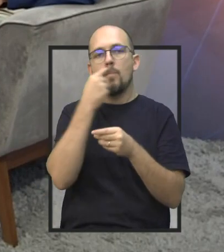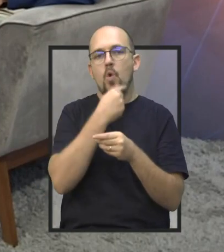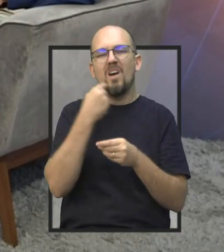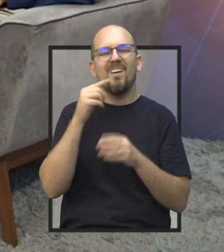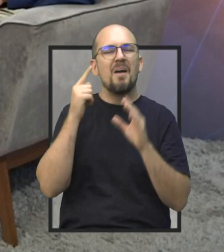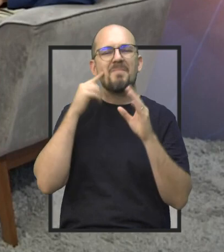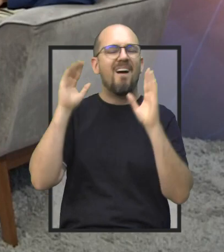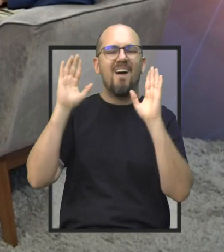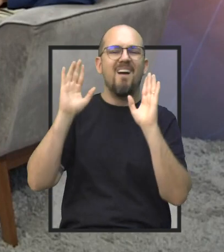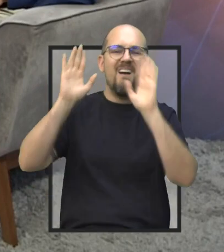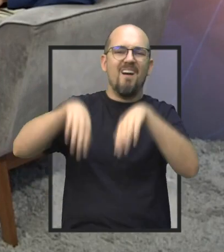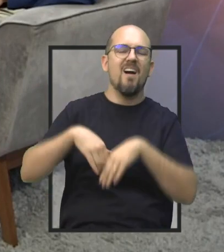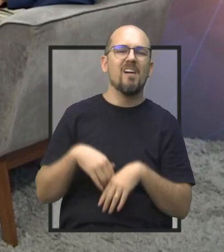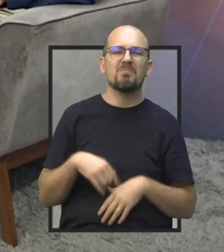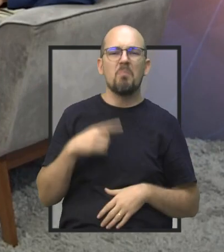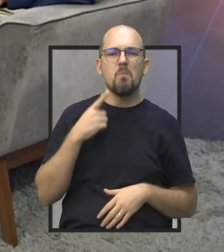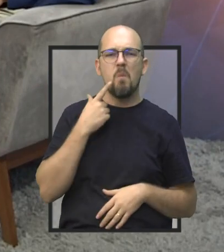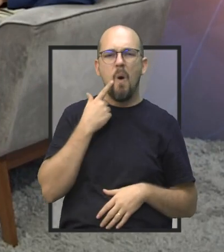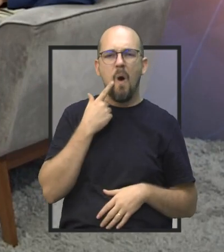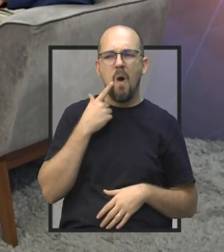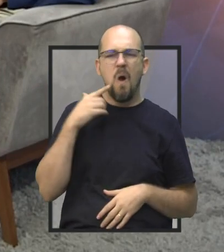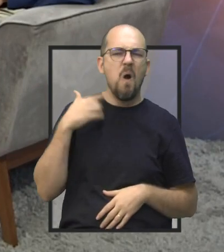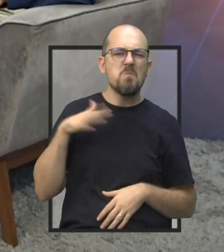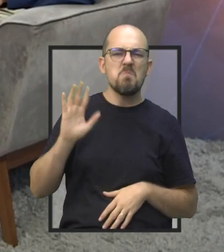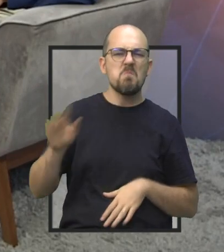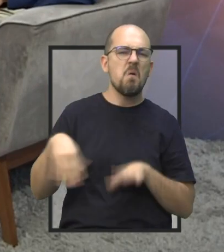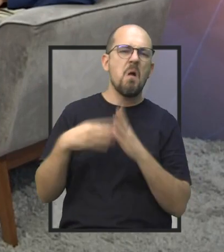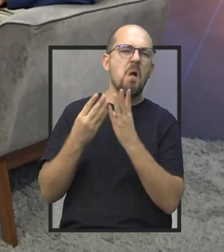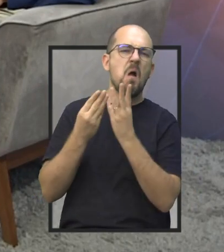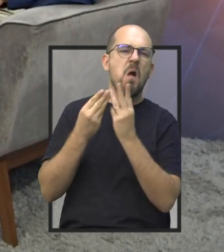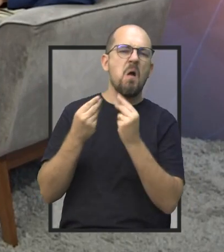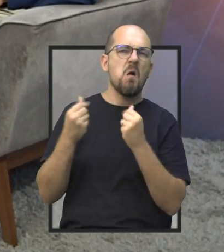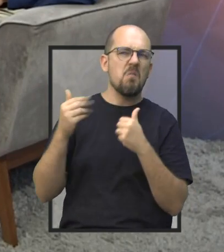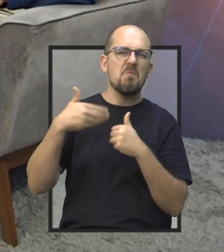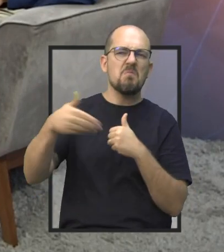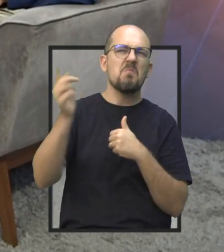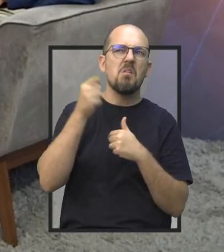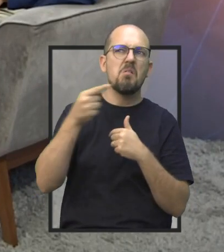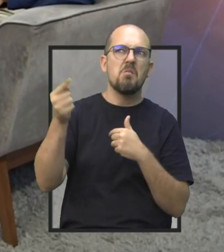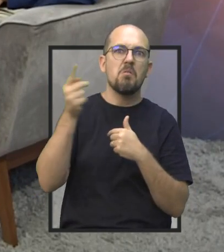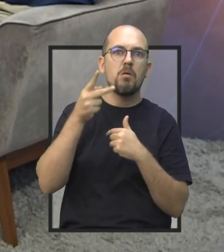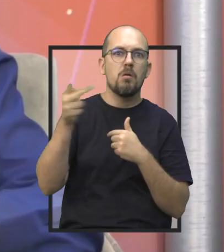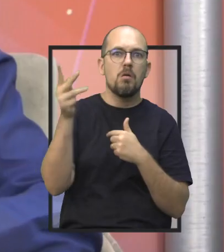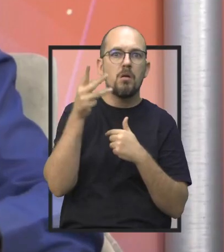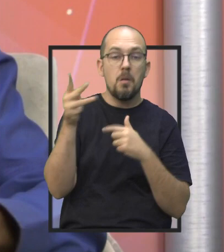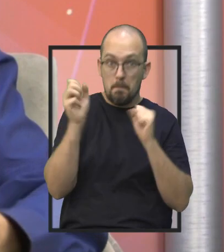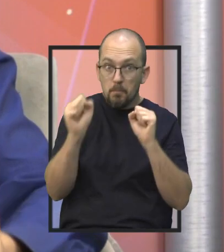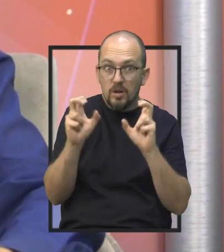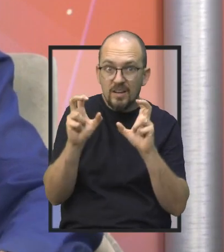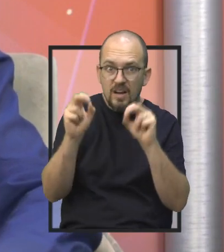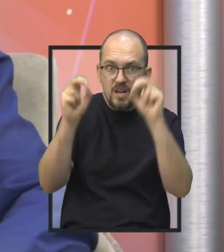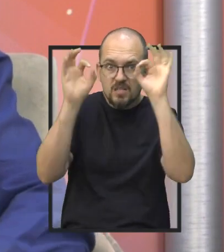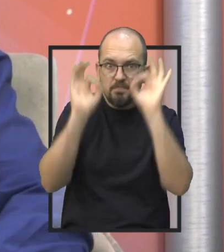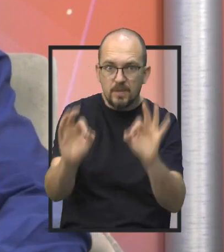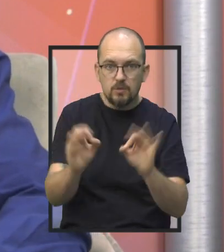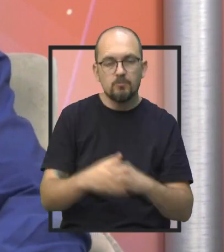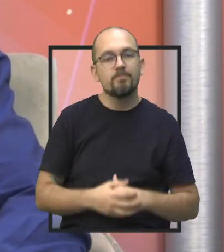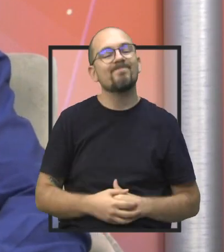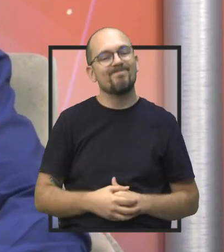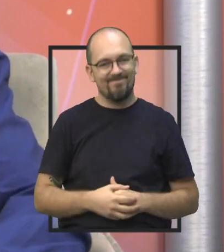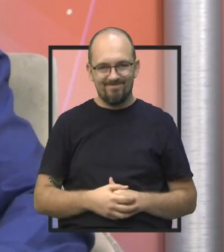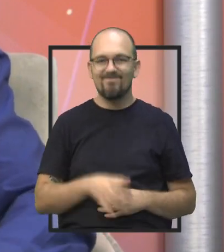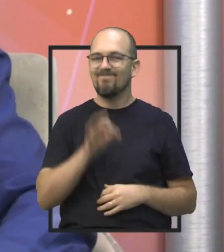acha que não está sarando, mas realmente pode ser um câncer na boca, não é, doutor? Isso, exatamente. Uma lesão passou de